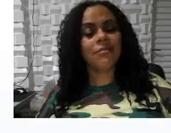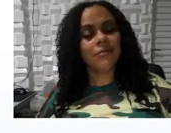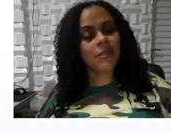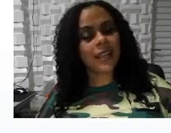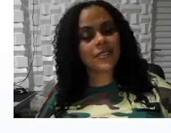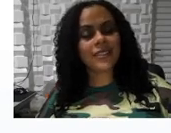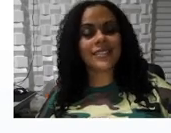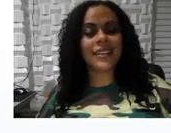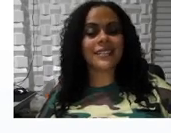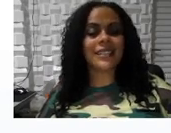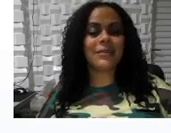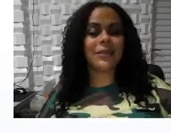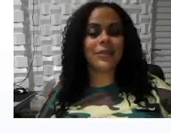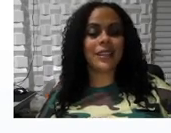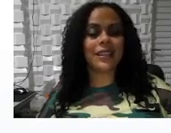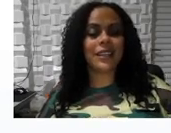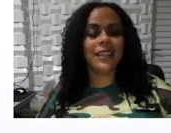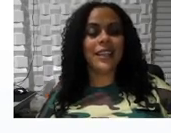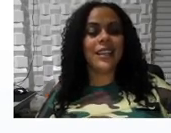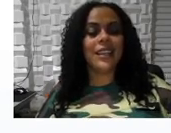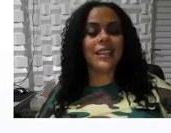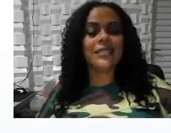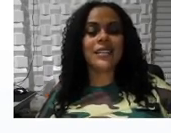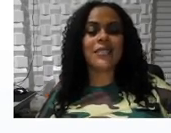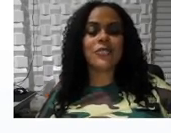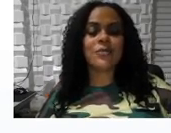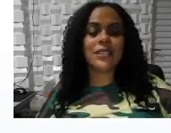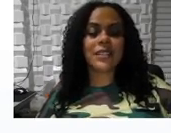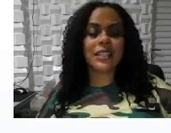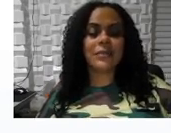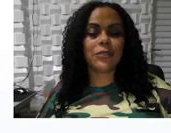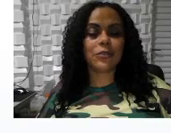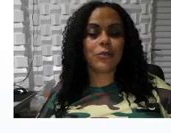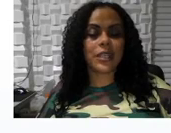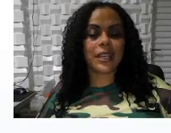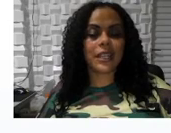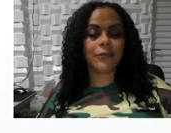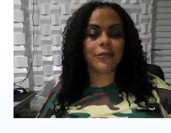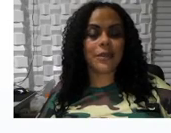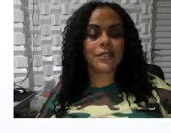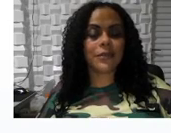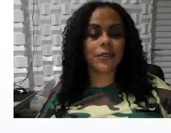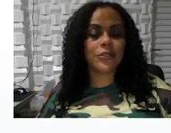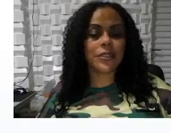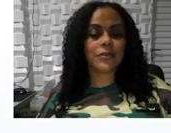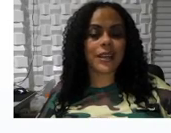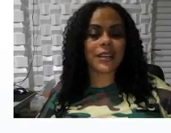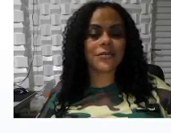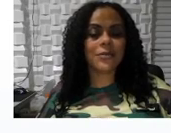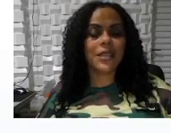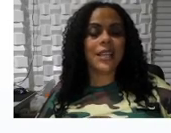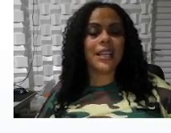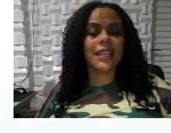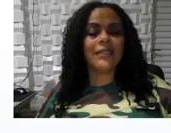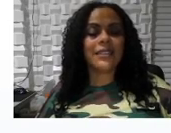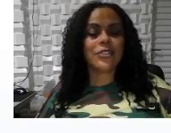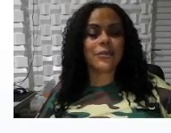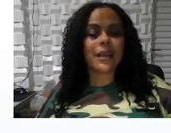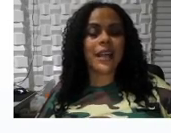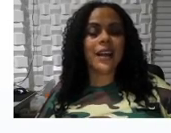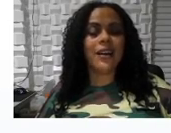caso vai ser a sílaba tônica. E se a última sílaba tônica ela for mais forte, aí no caso, ela vai se